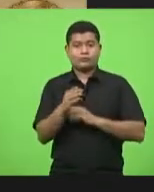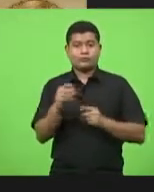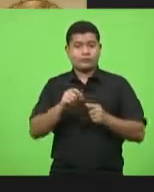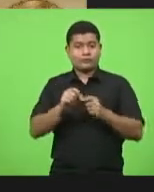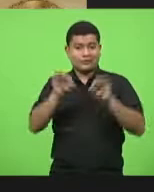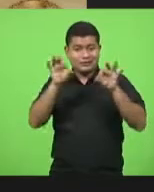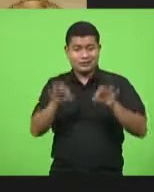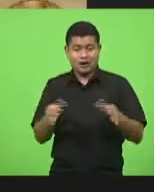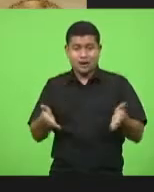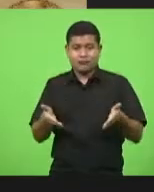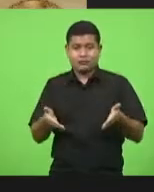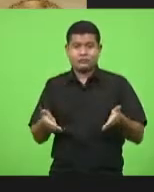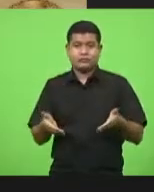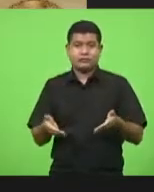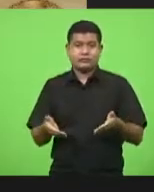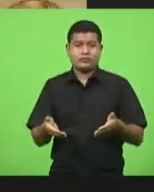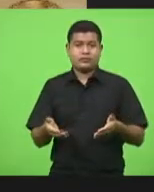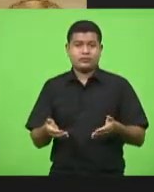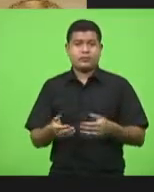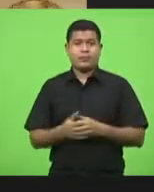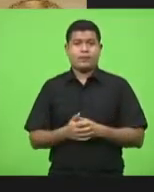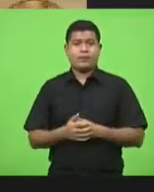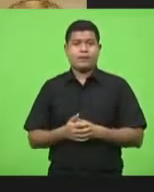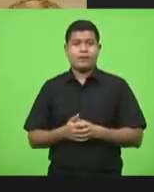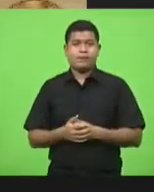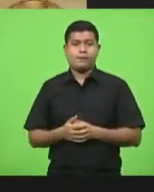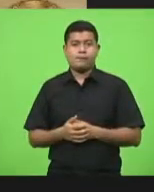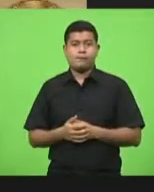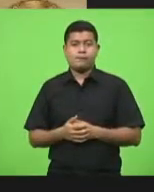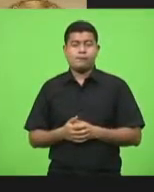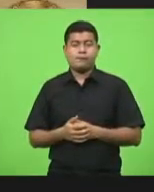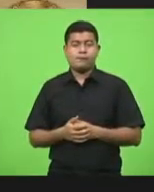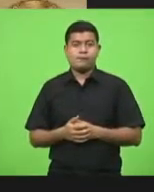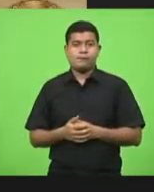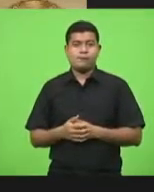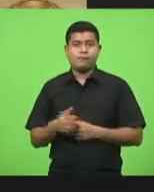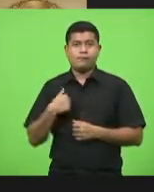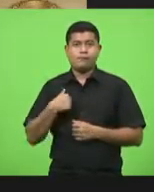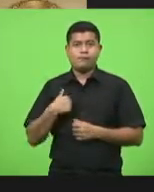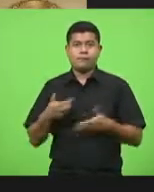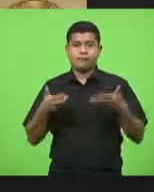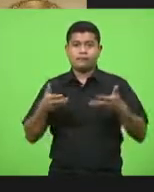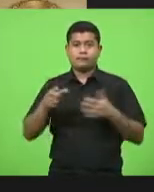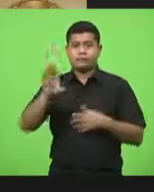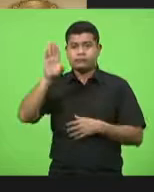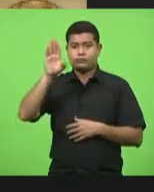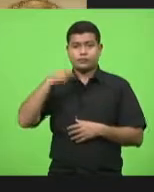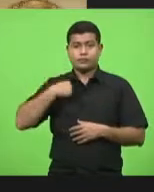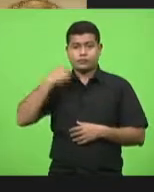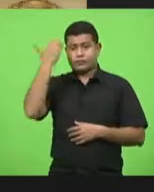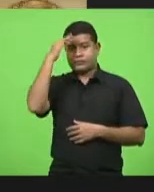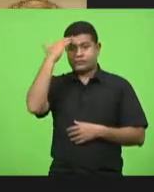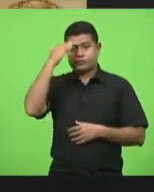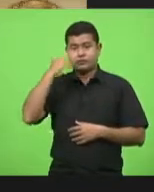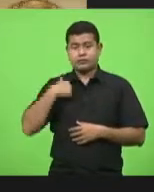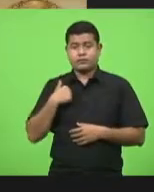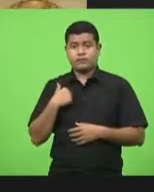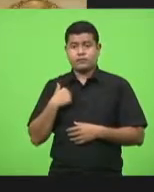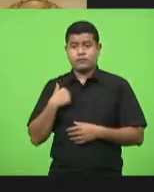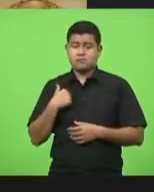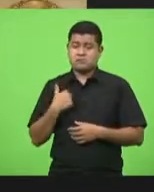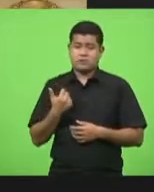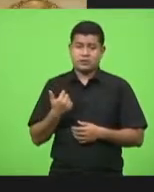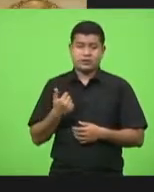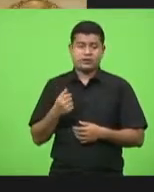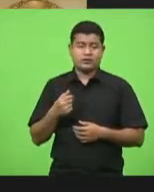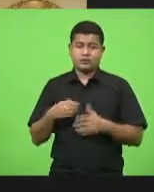exceção. Senhor presidente, são slides do governo federal. Senhor presidente, se eu puder manifestar, eu também entendo que não tem essa figura,